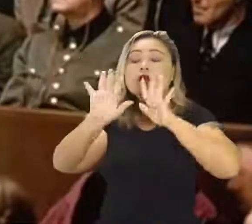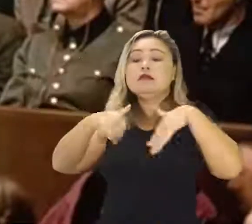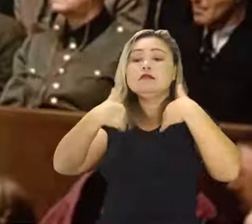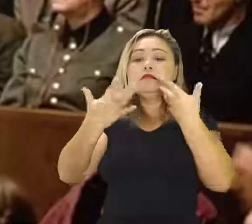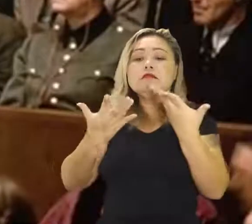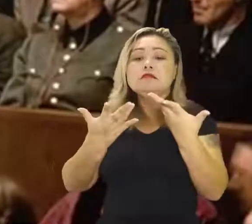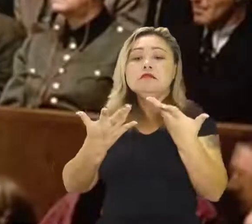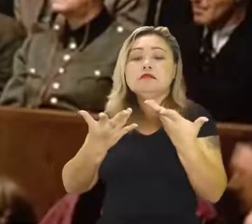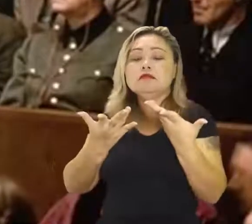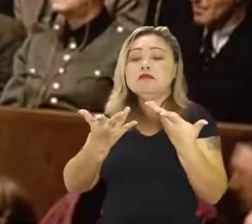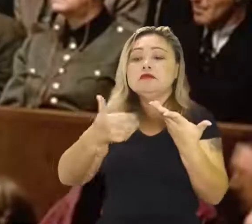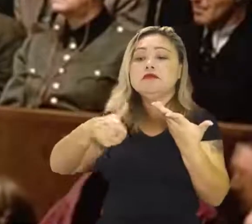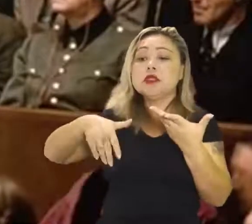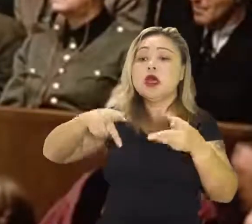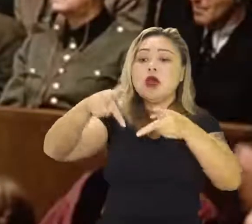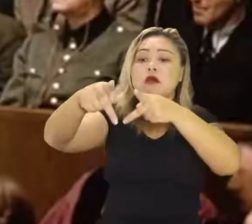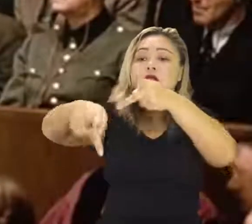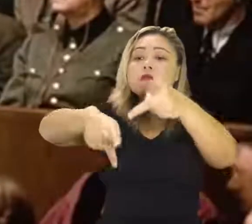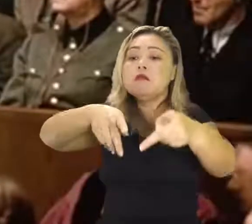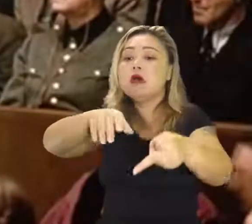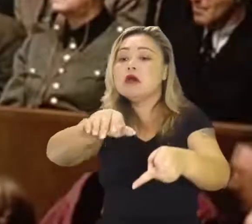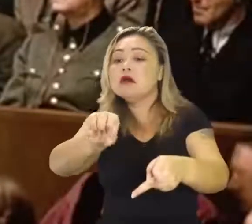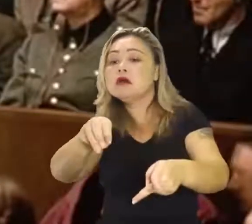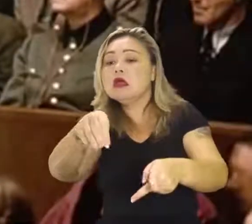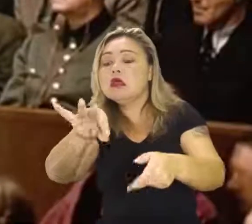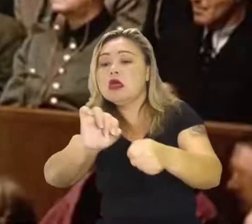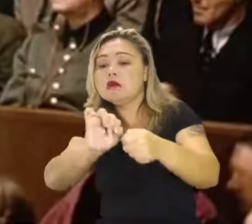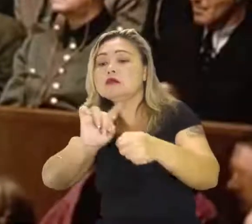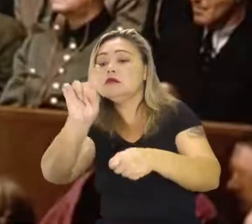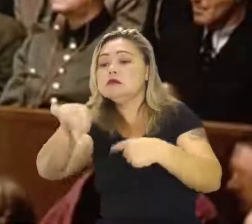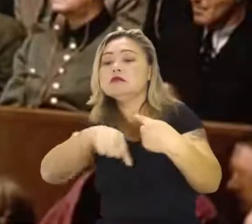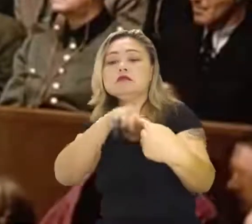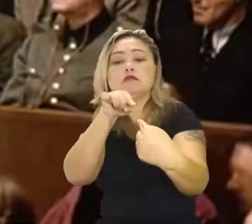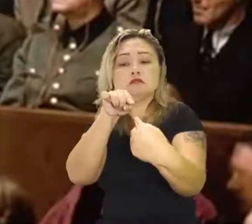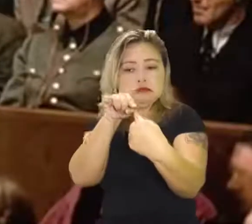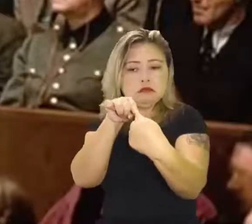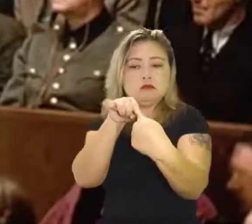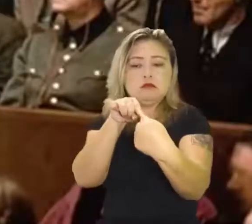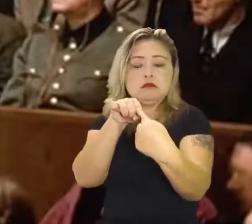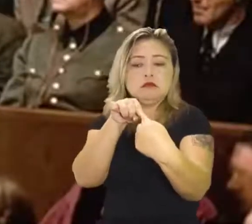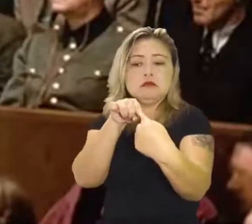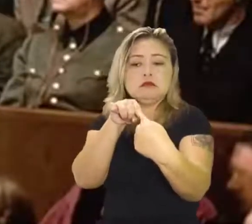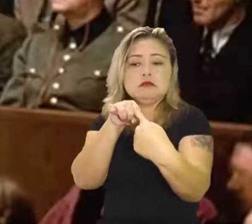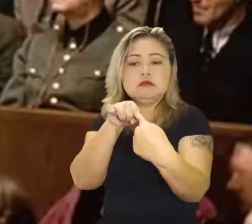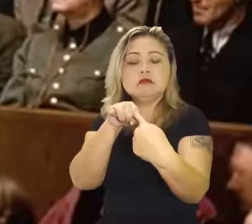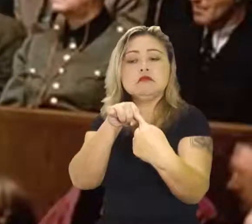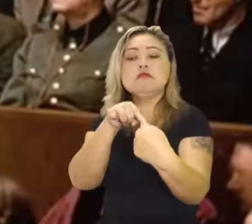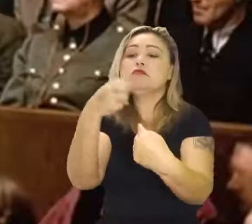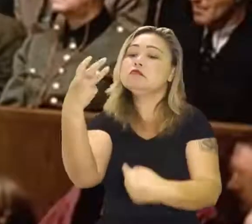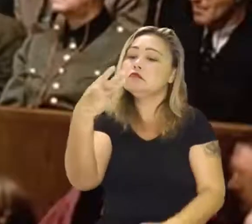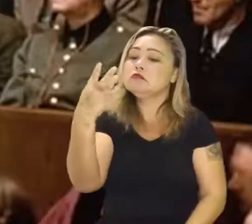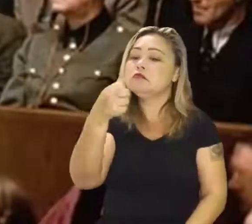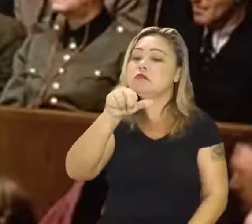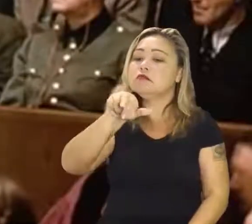eliminação desse povo semita seria um dos objetivos principais do Terceiro